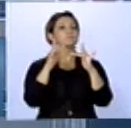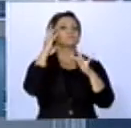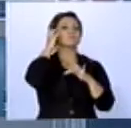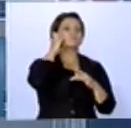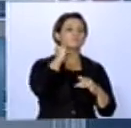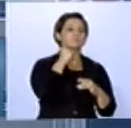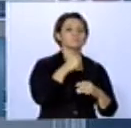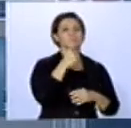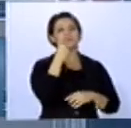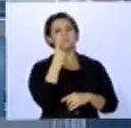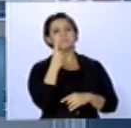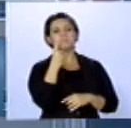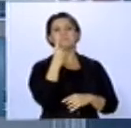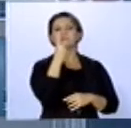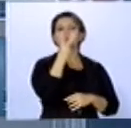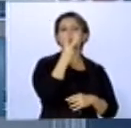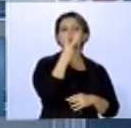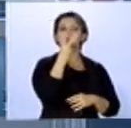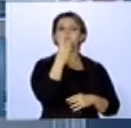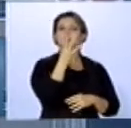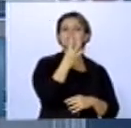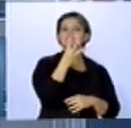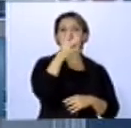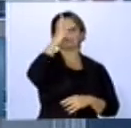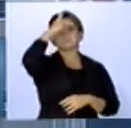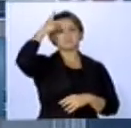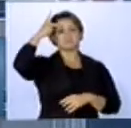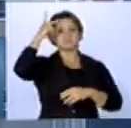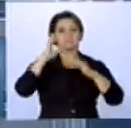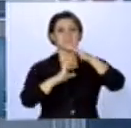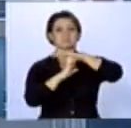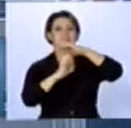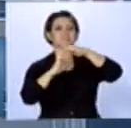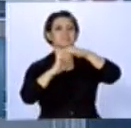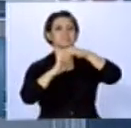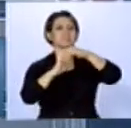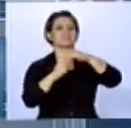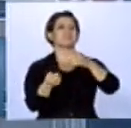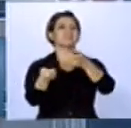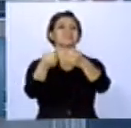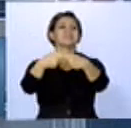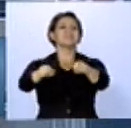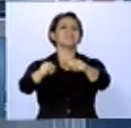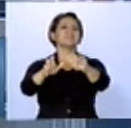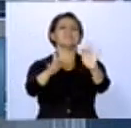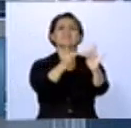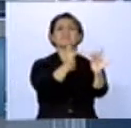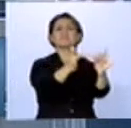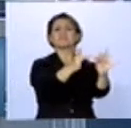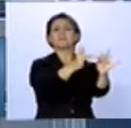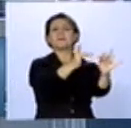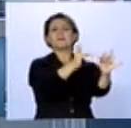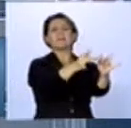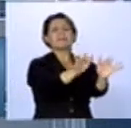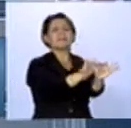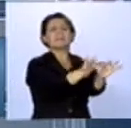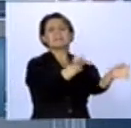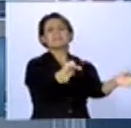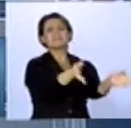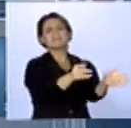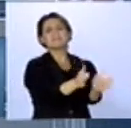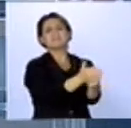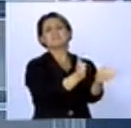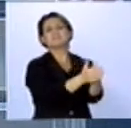duas ou três pessoas jurídicas eles deixam de ter necessidade de manter contato com as pessoas físicas com cidadão